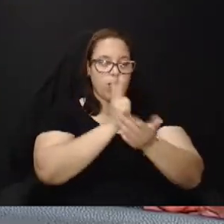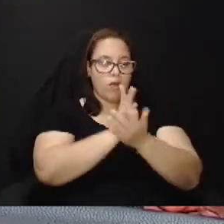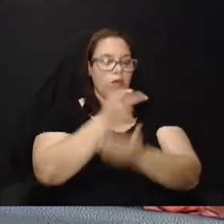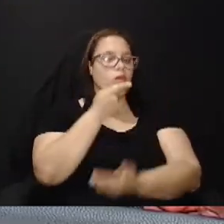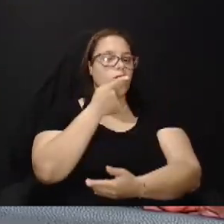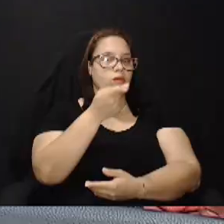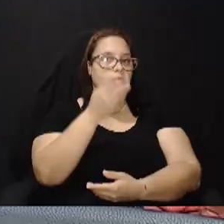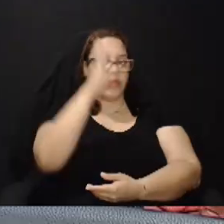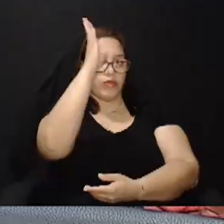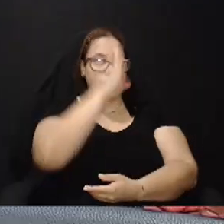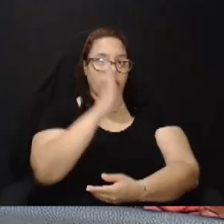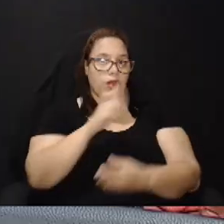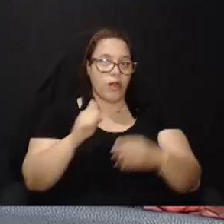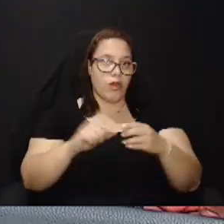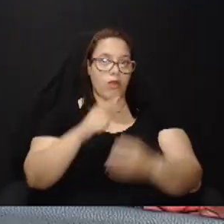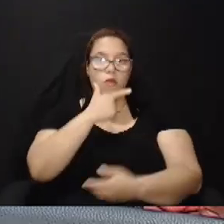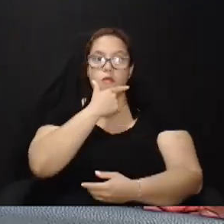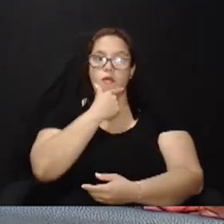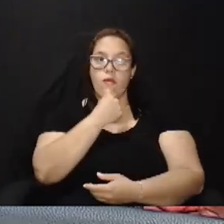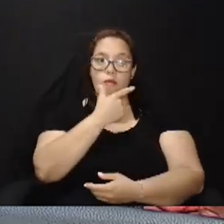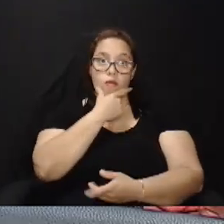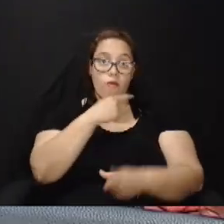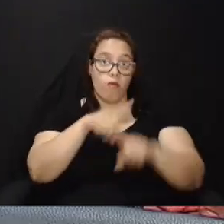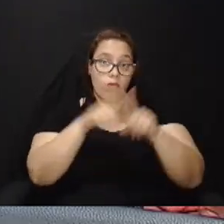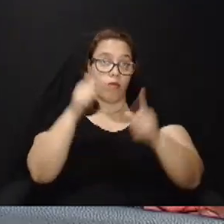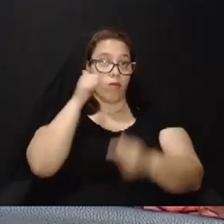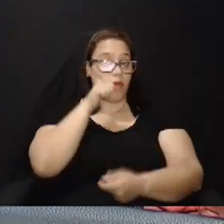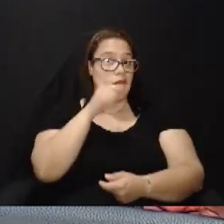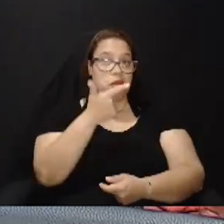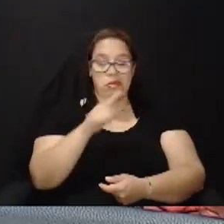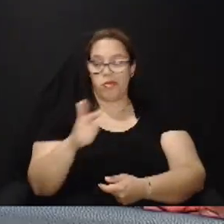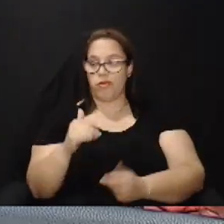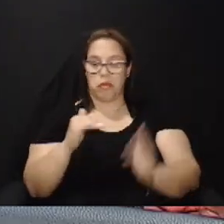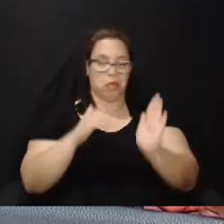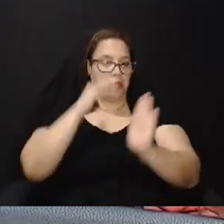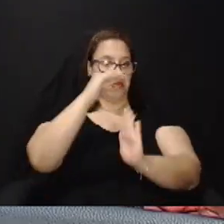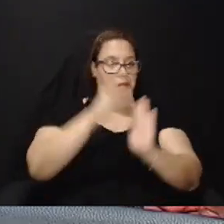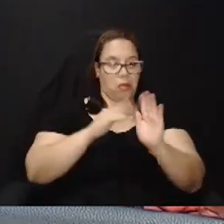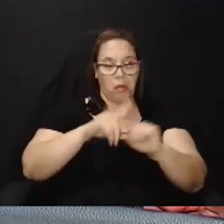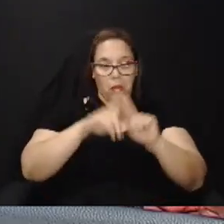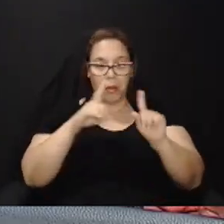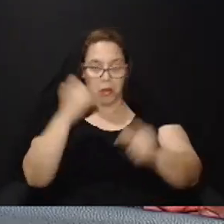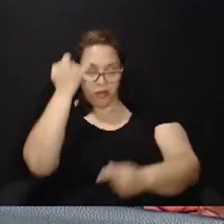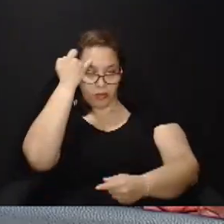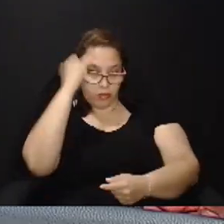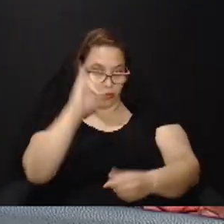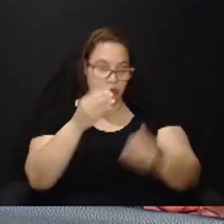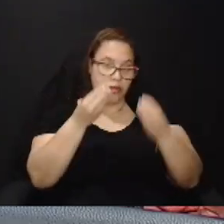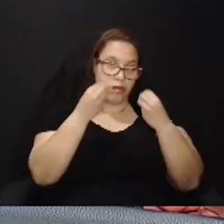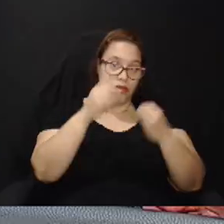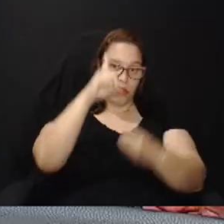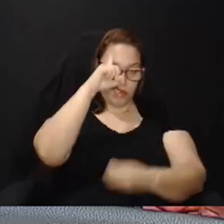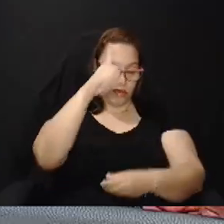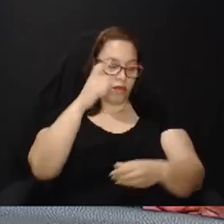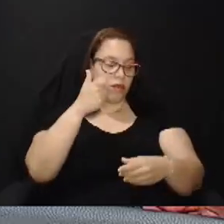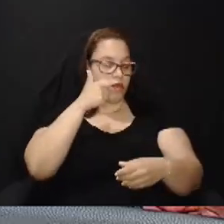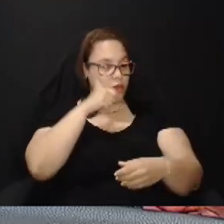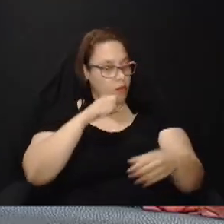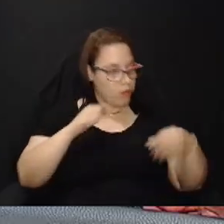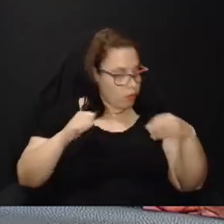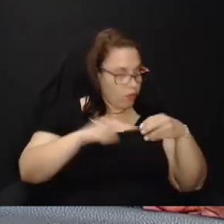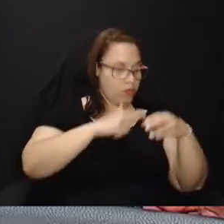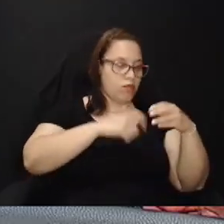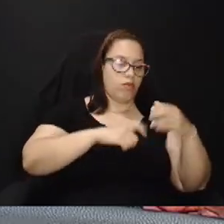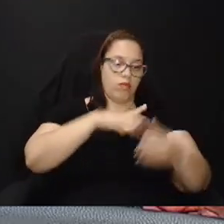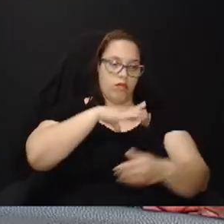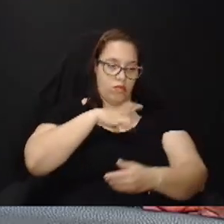futebol masculino, mas feminino não estava sendo muito, mas agora com ideias como essa, né? O Dia do Futebol Feminino aqui na cidade de Campinas,